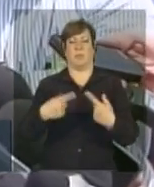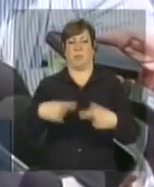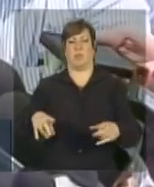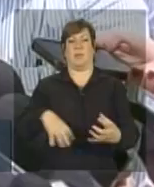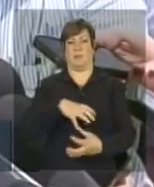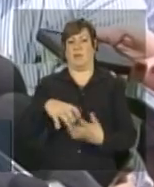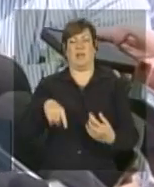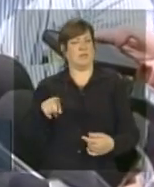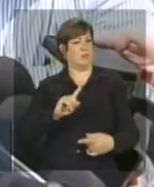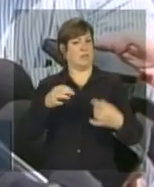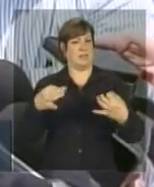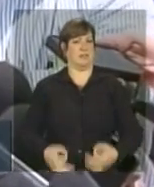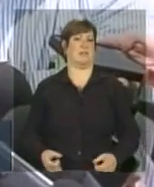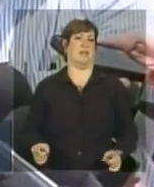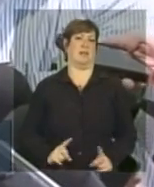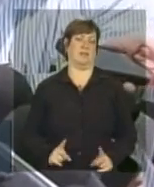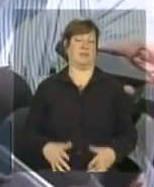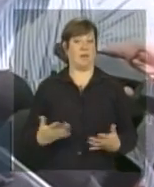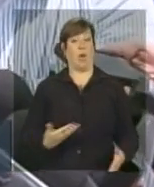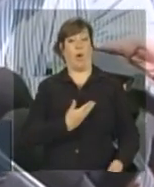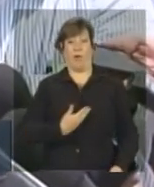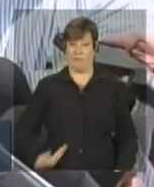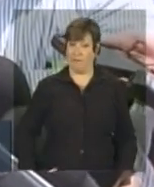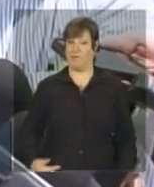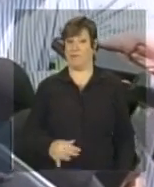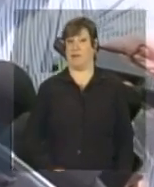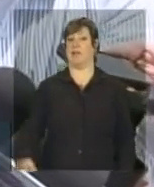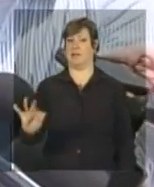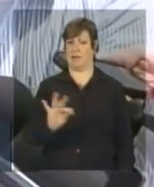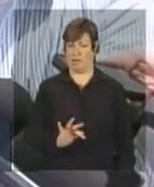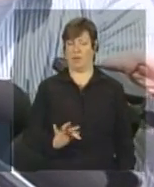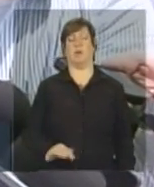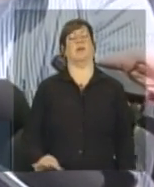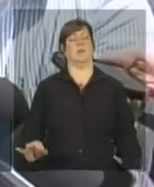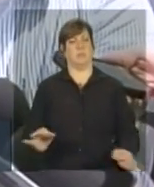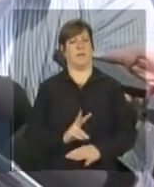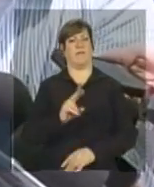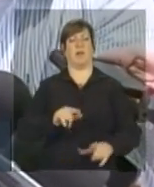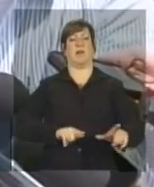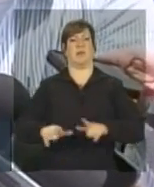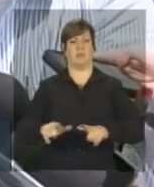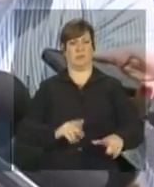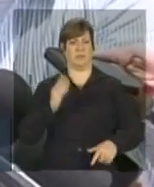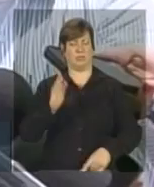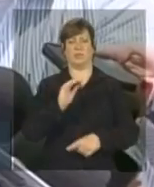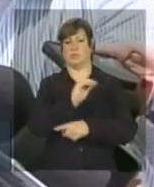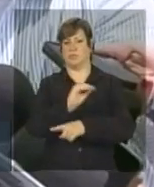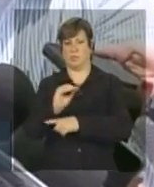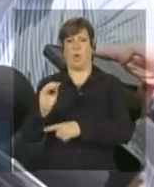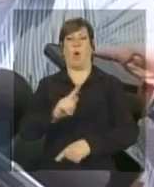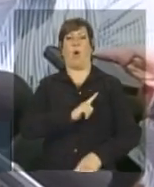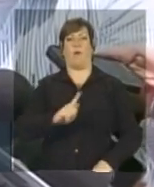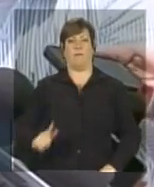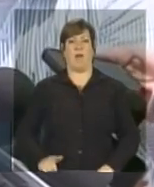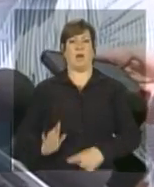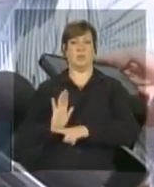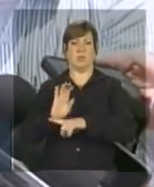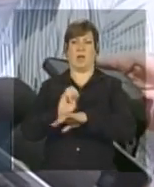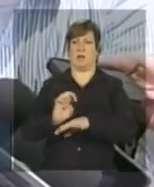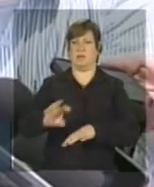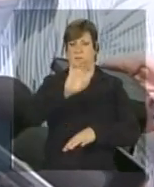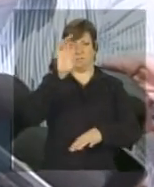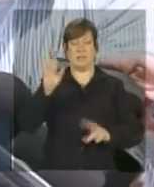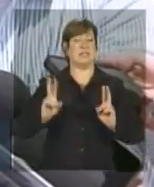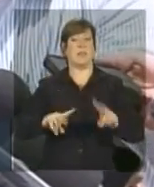paralisação. Isso não é correto. O governo federal prontamente vai agir em suporte e apoio aos governadores,